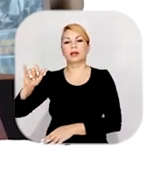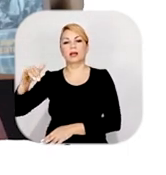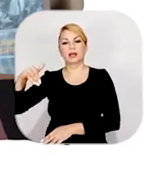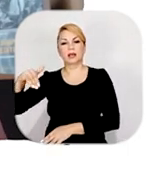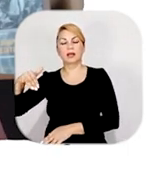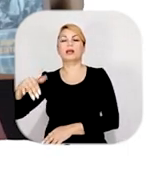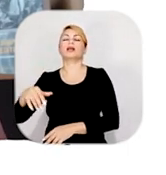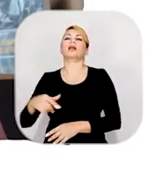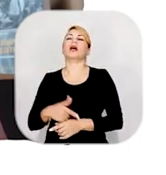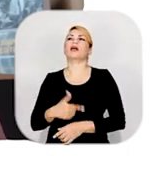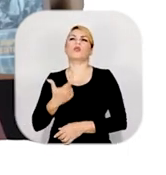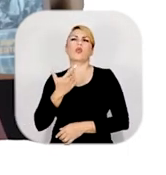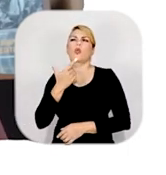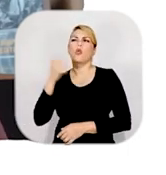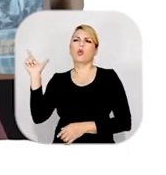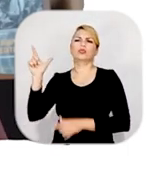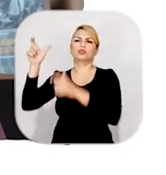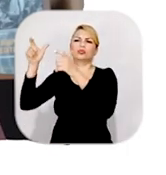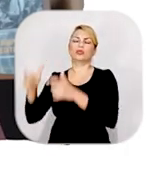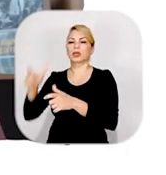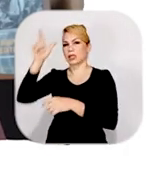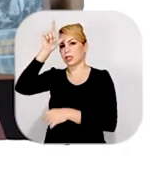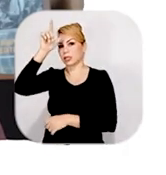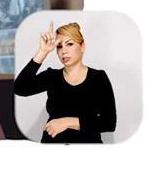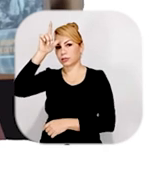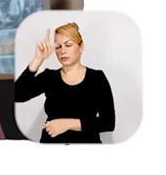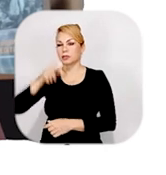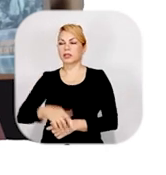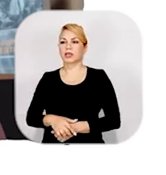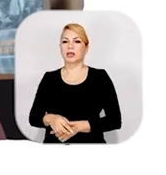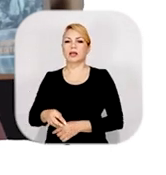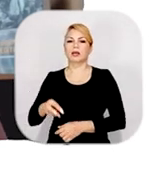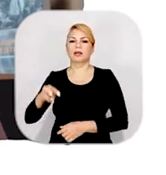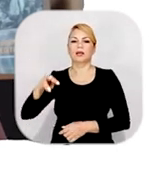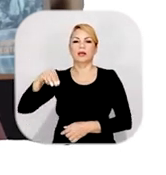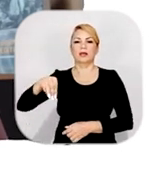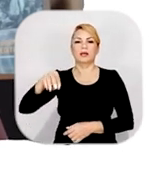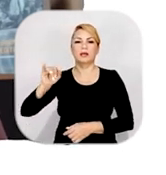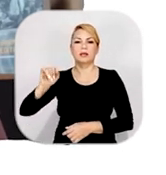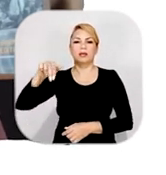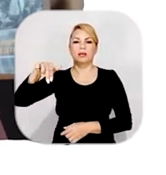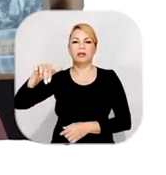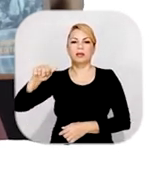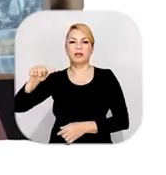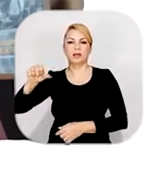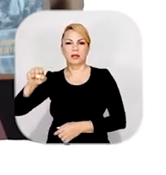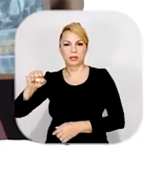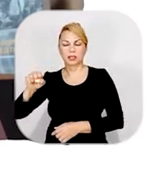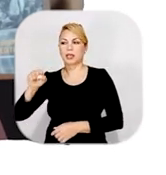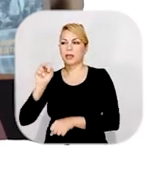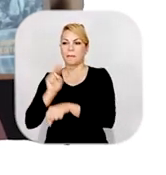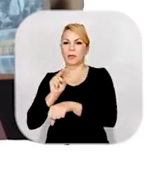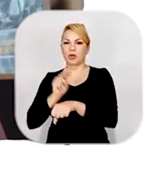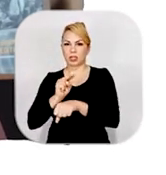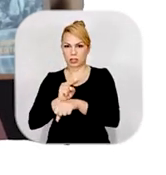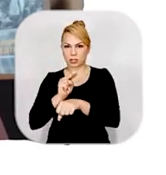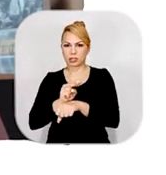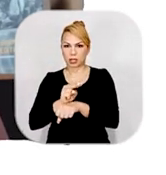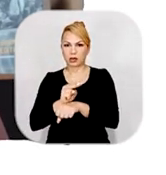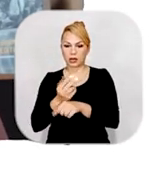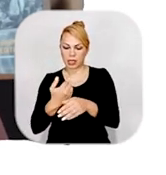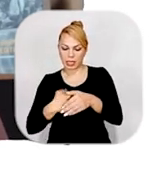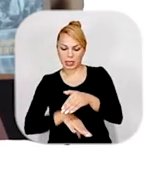da Alemanha, foram foram para Minas, né? Assim, eu digo, para proteção embaixo da terra